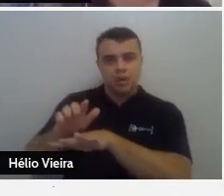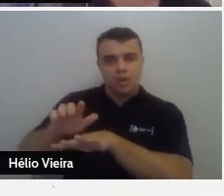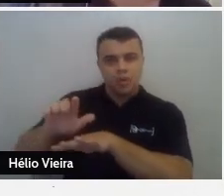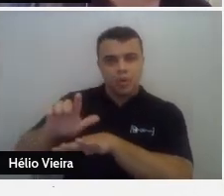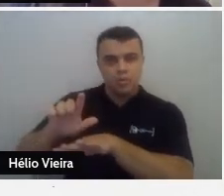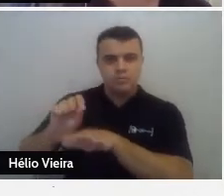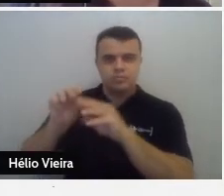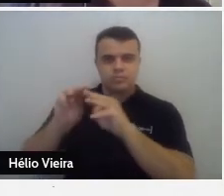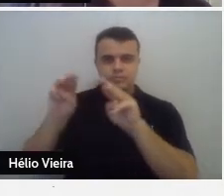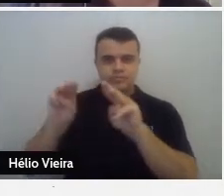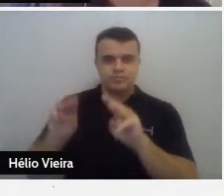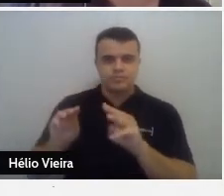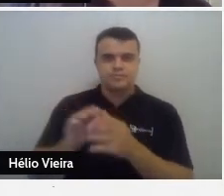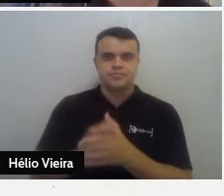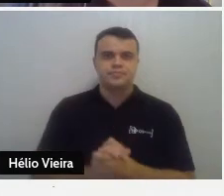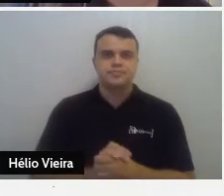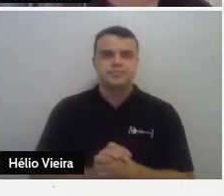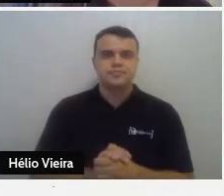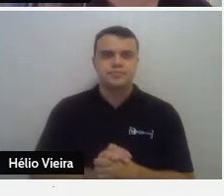museu.